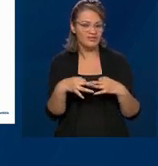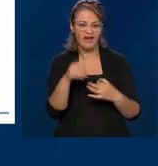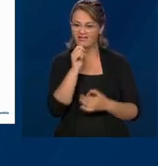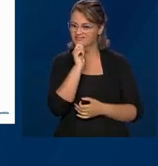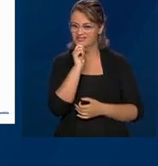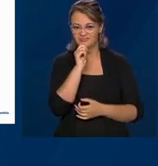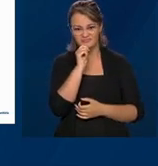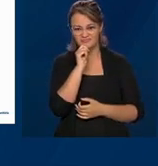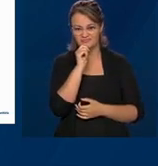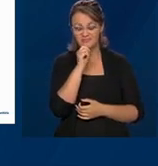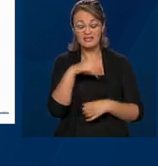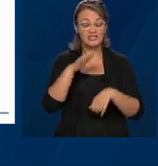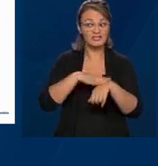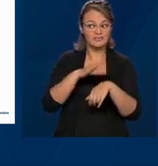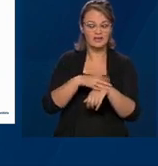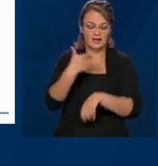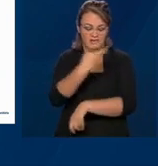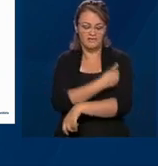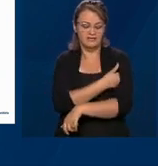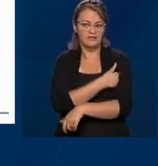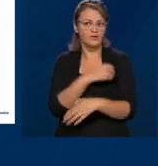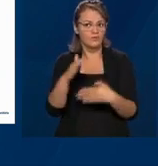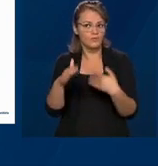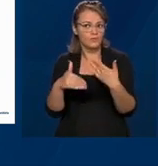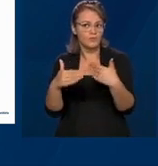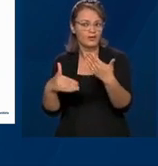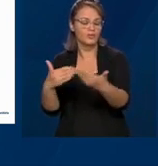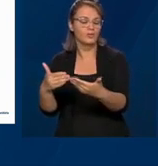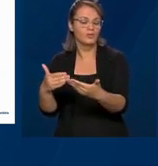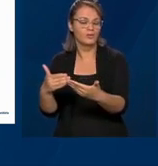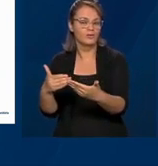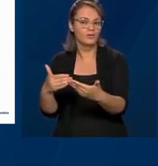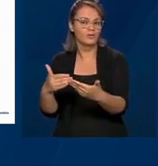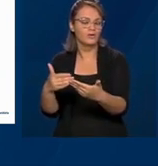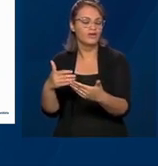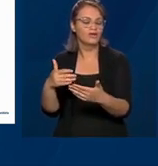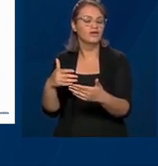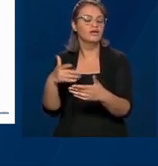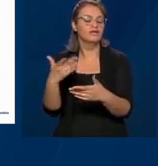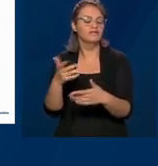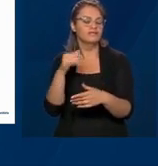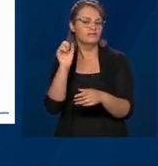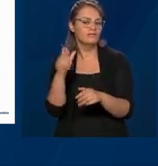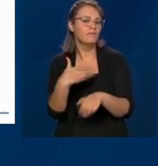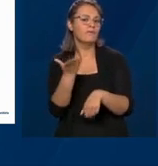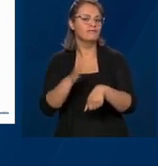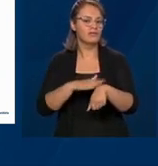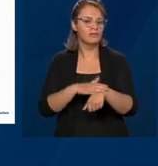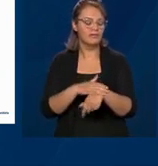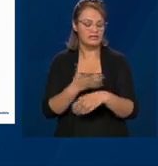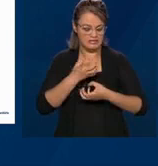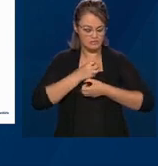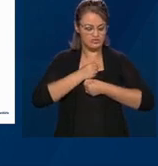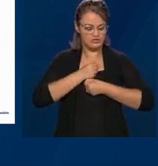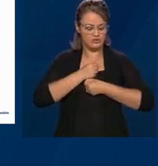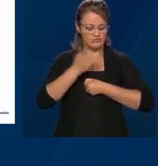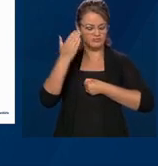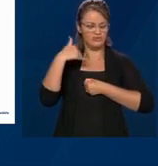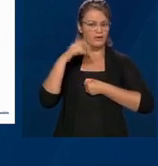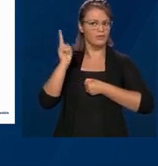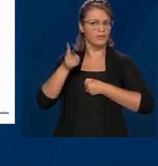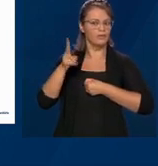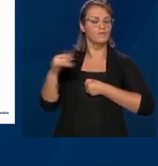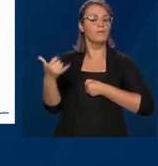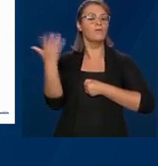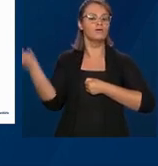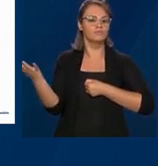ao longo do tempo, e saber a titulação. Titulação é saber a quantidade de anticorpos. Porque se você não tiver uma quantidade